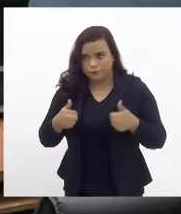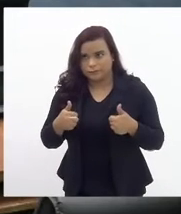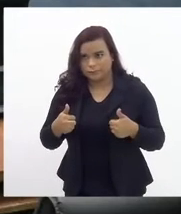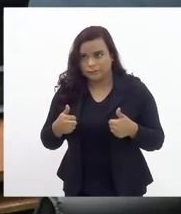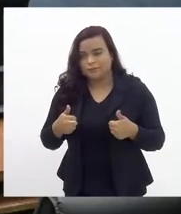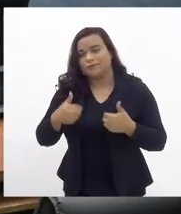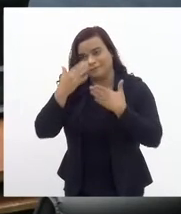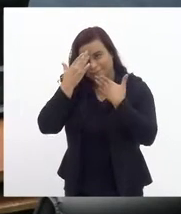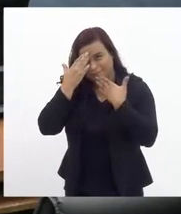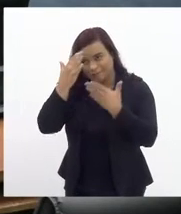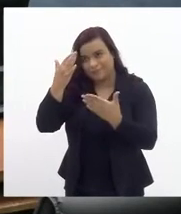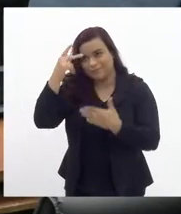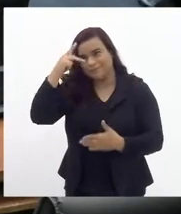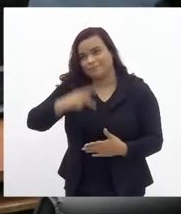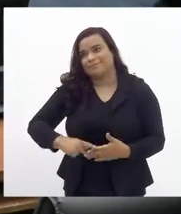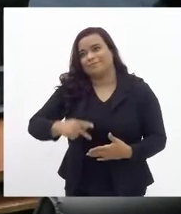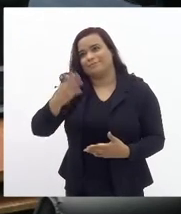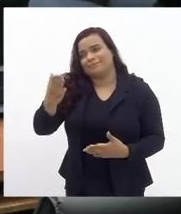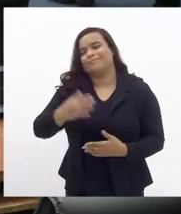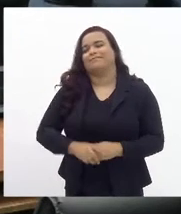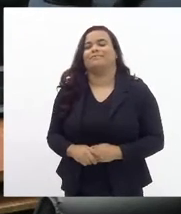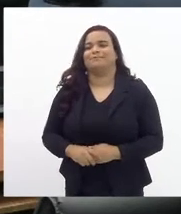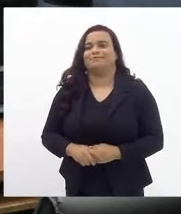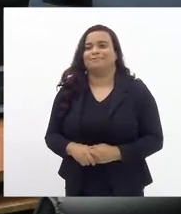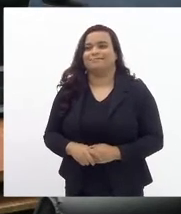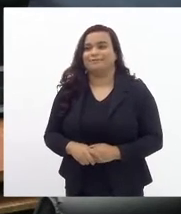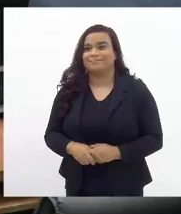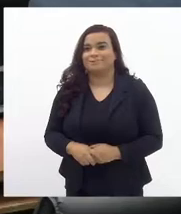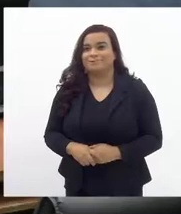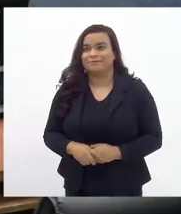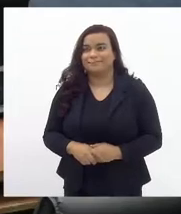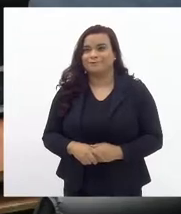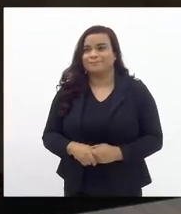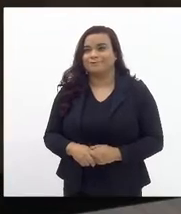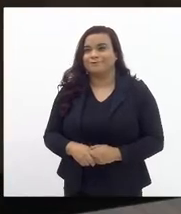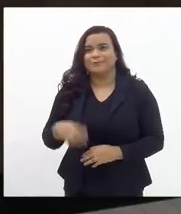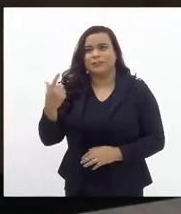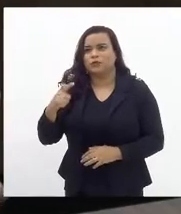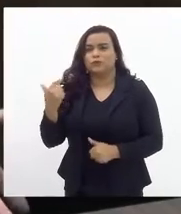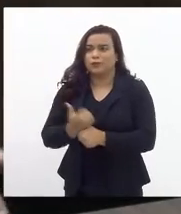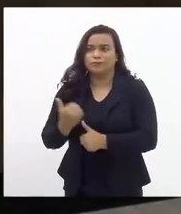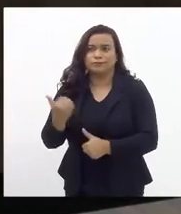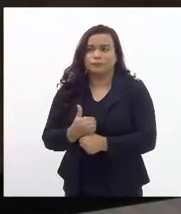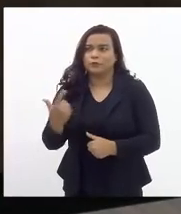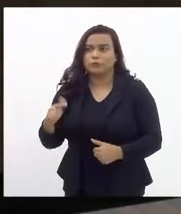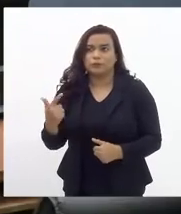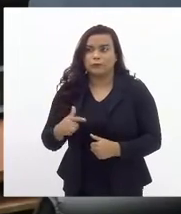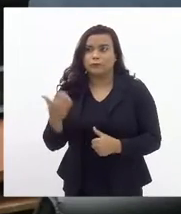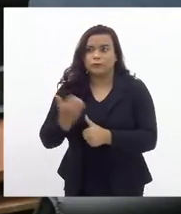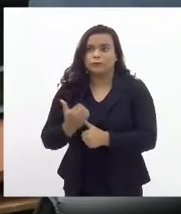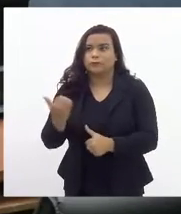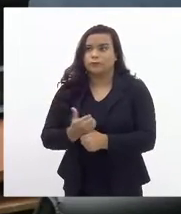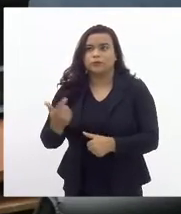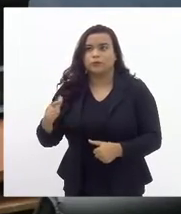Muito obrigado, senhora presidente. Não, não tem substitutivo.